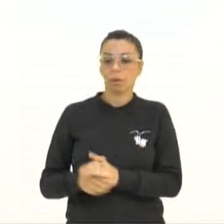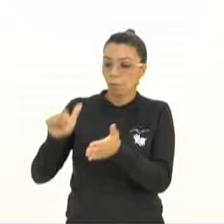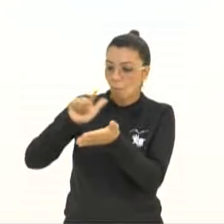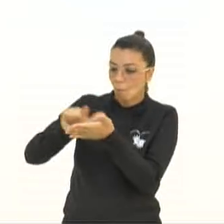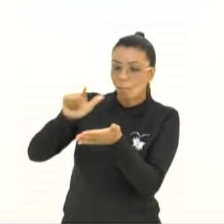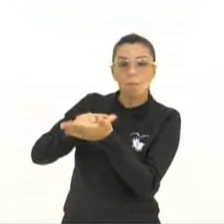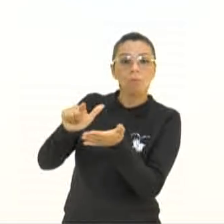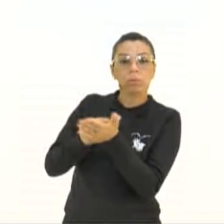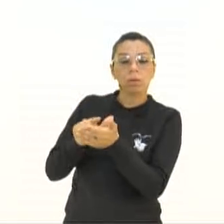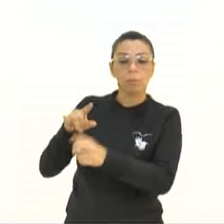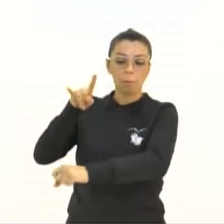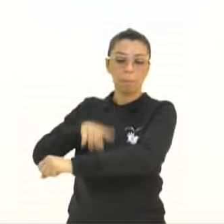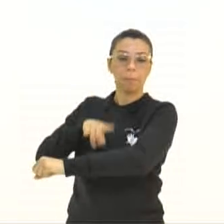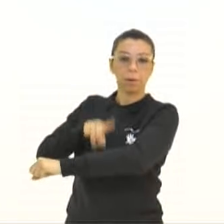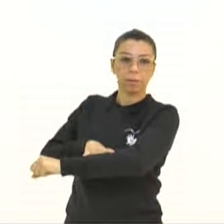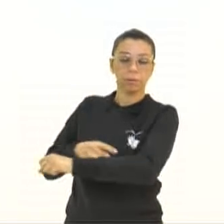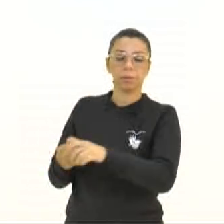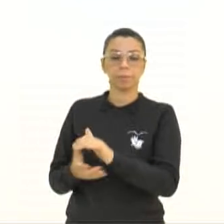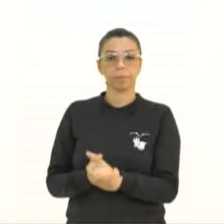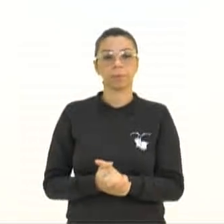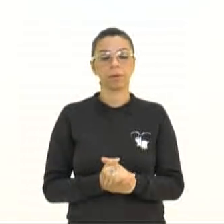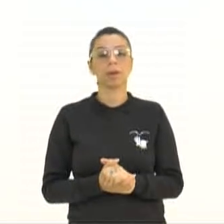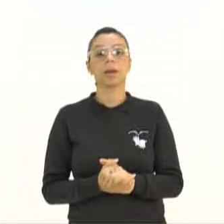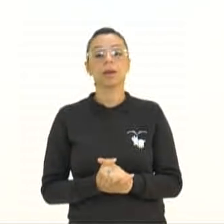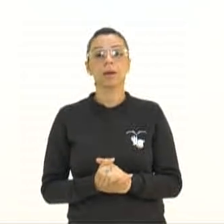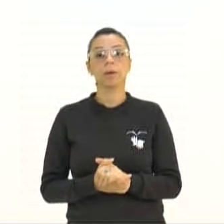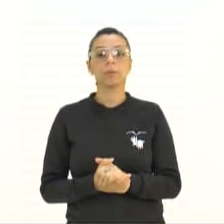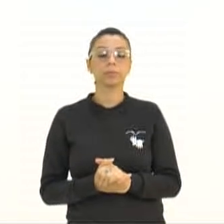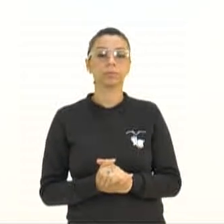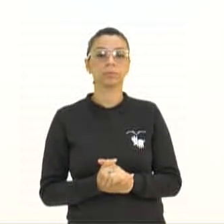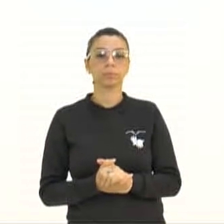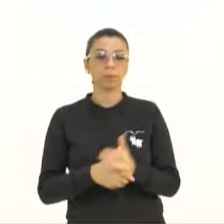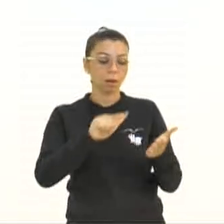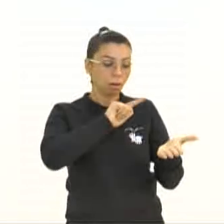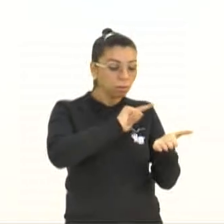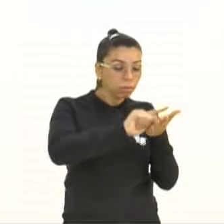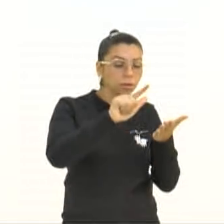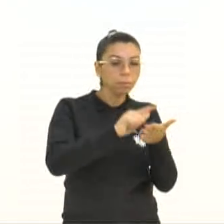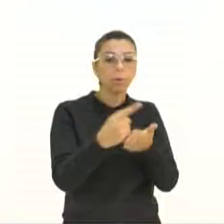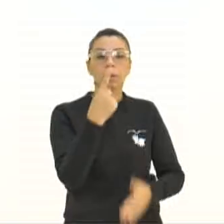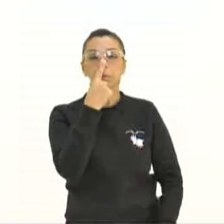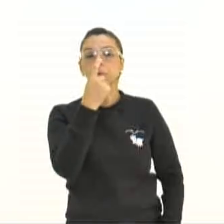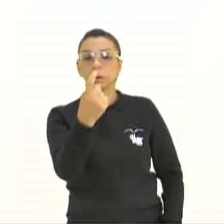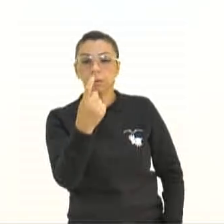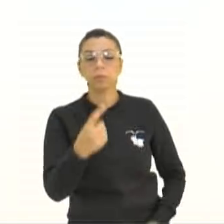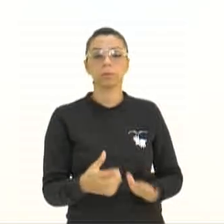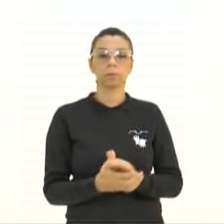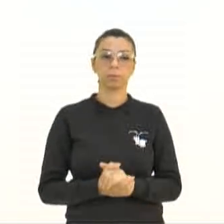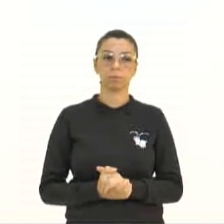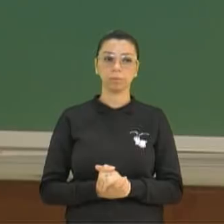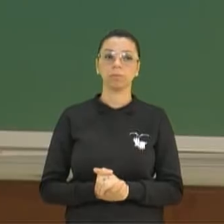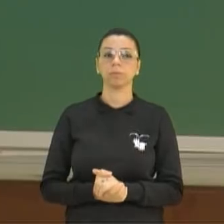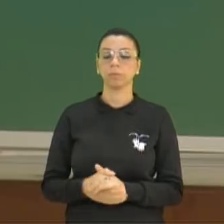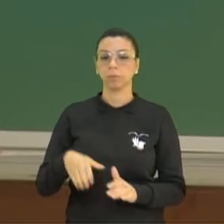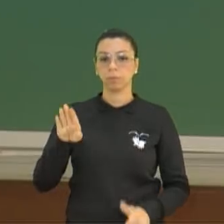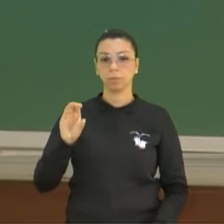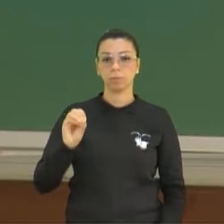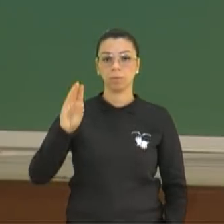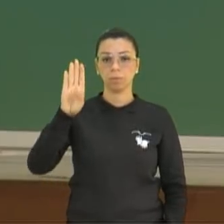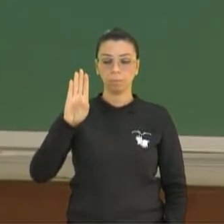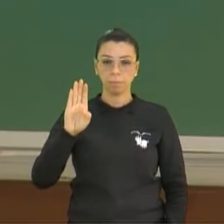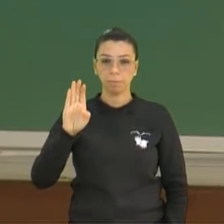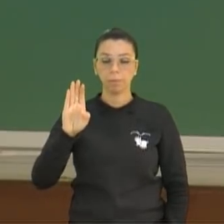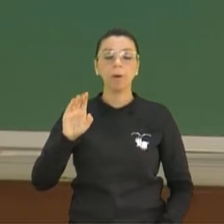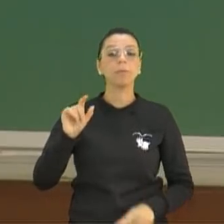banheiro. Eu esvaziei os lixos. Imagina, né, uma semana como é que estavam os lixos. O Bob retirou as meias